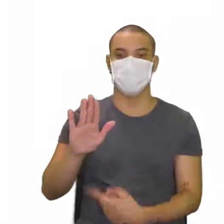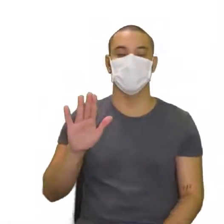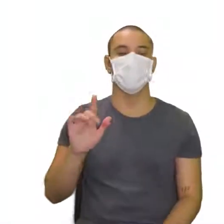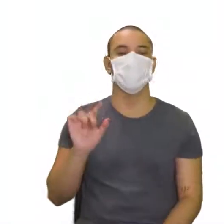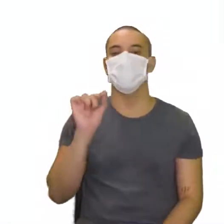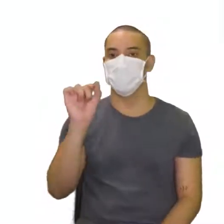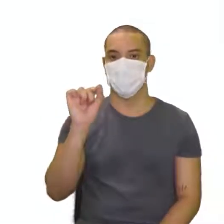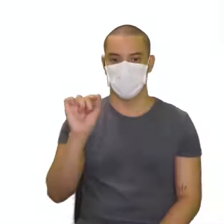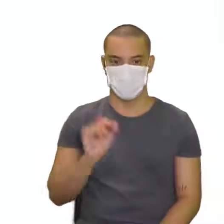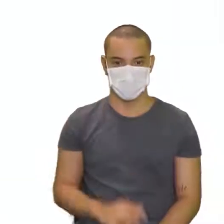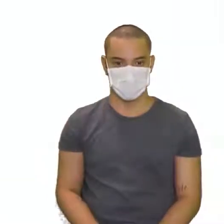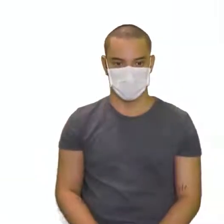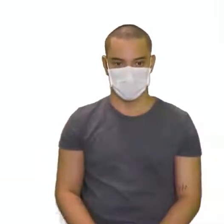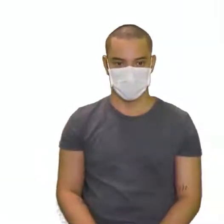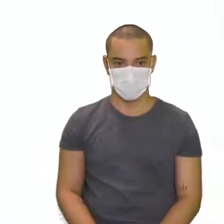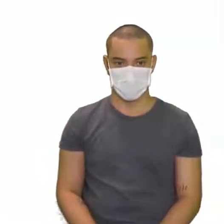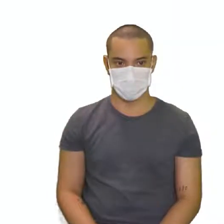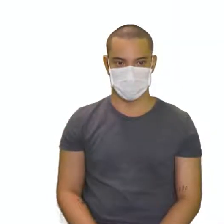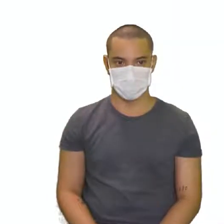olha só,